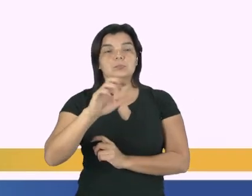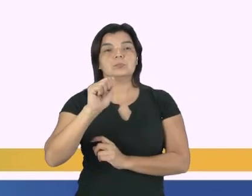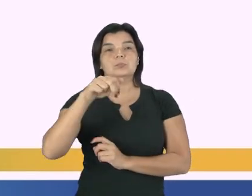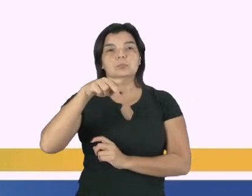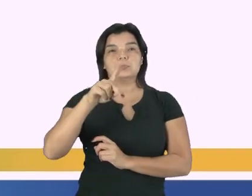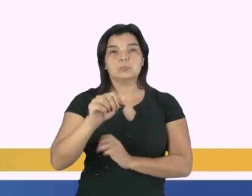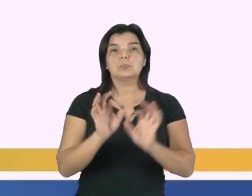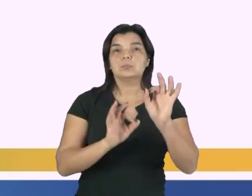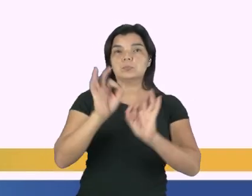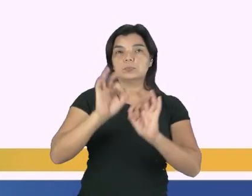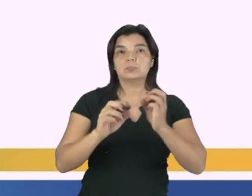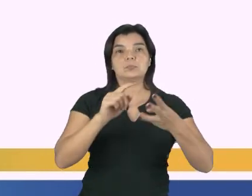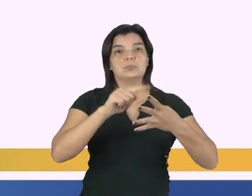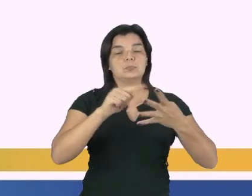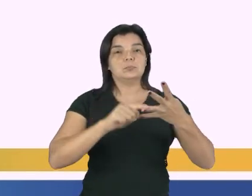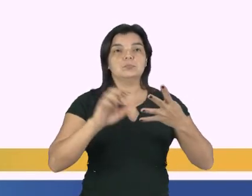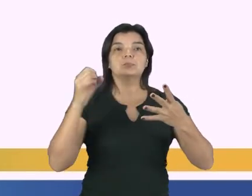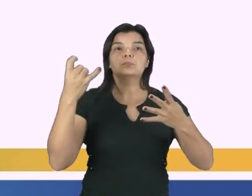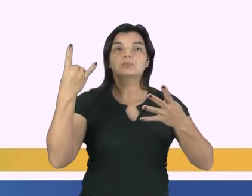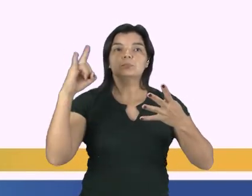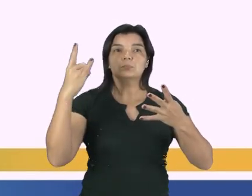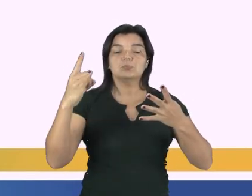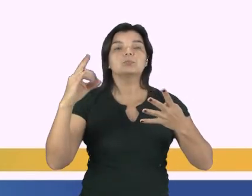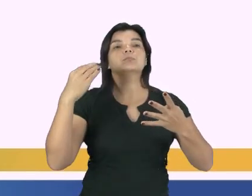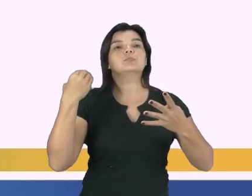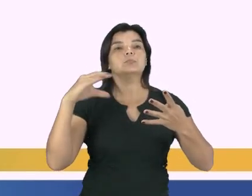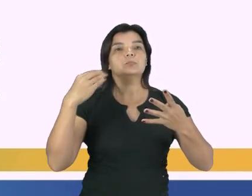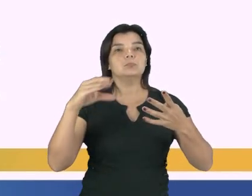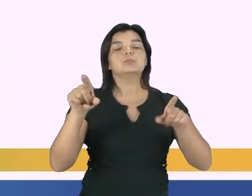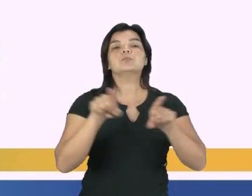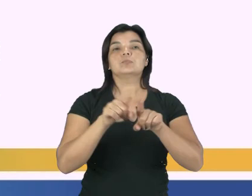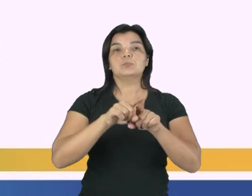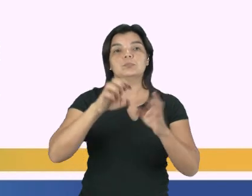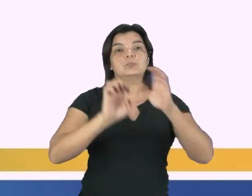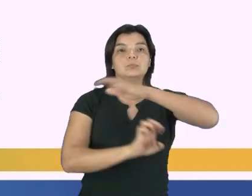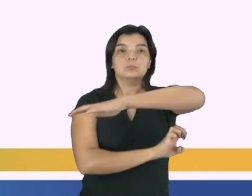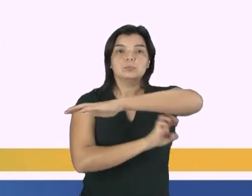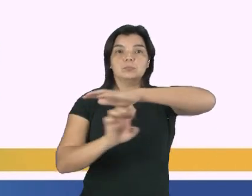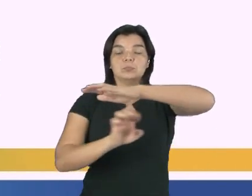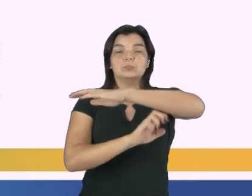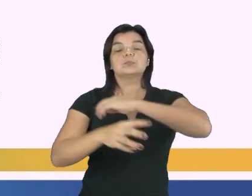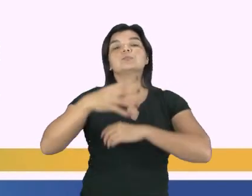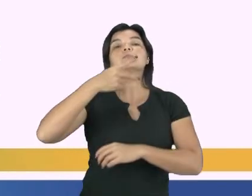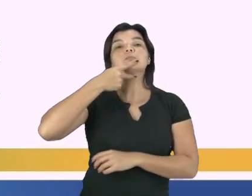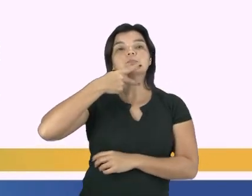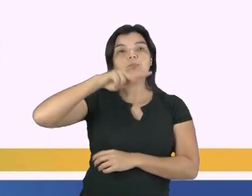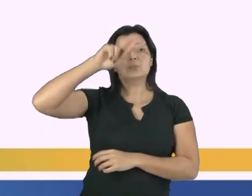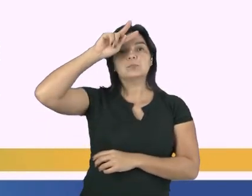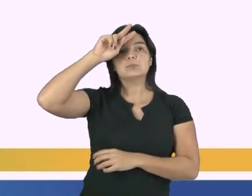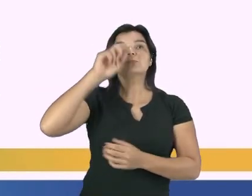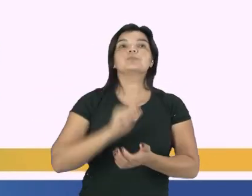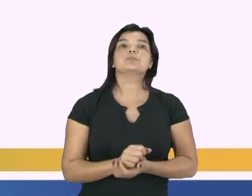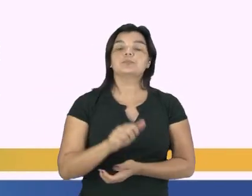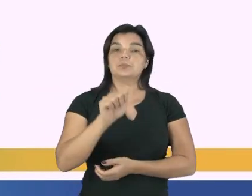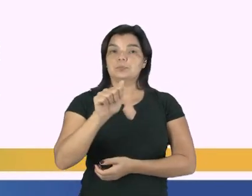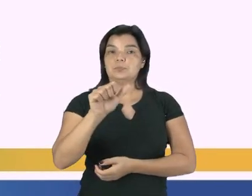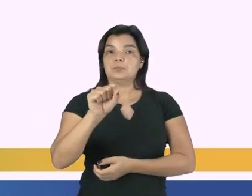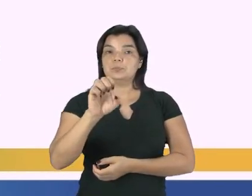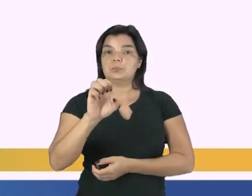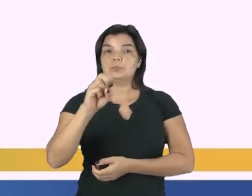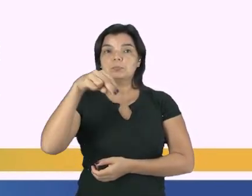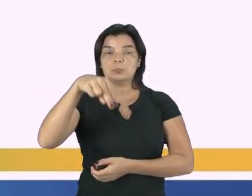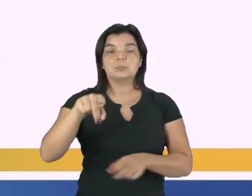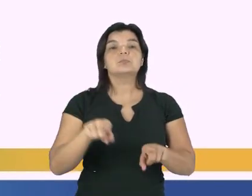Andino, é formado por 4 países: Bolívia, Colômbia, Equador e Peru. O ASEAN, que é uma associação de nações